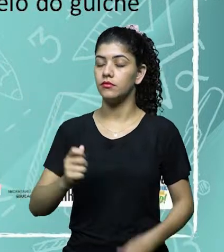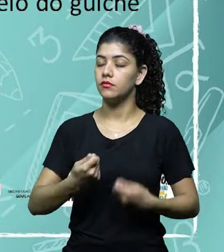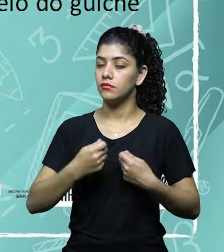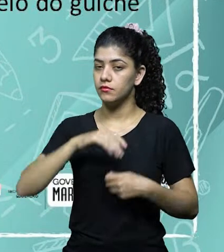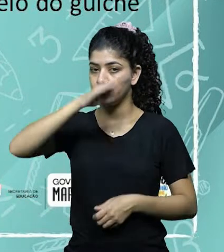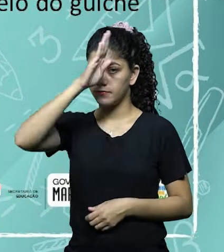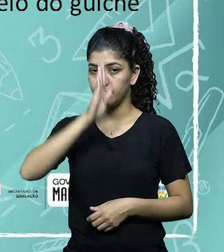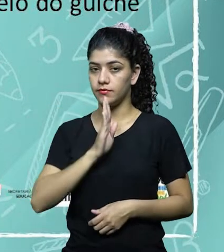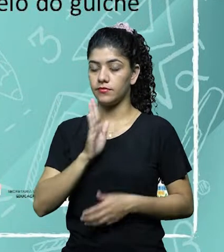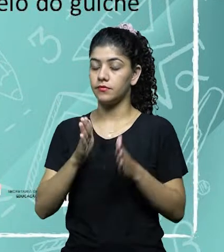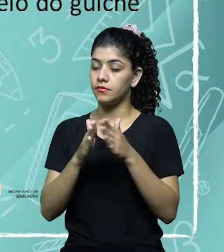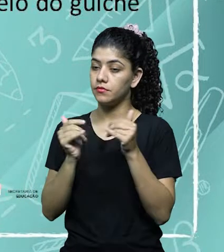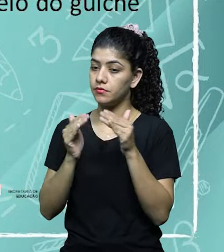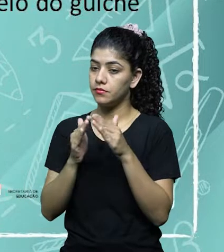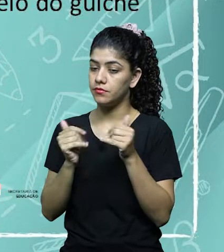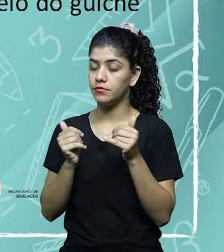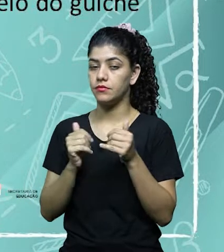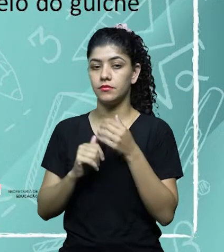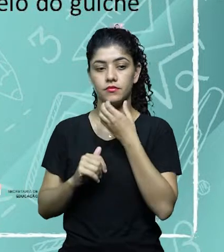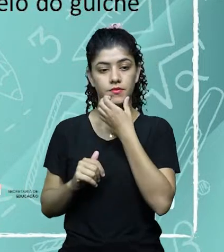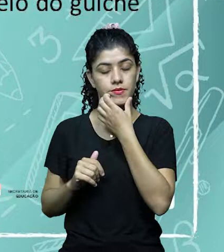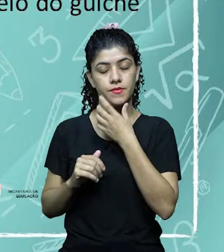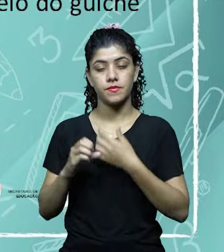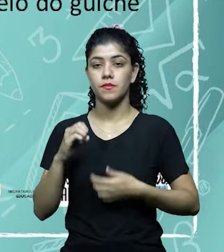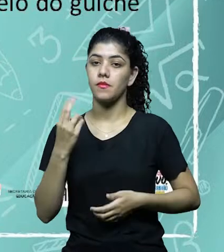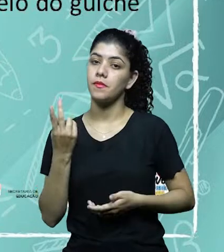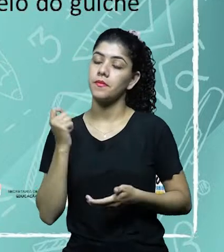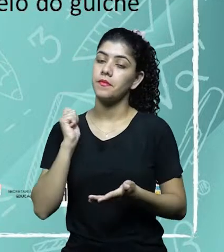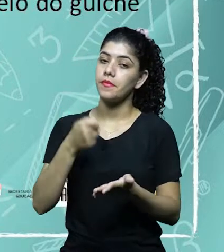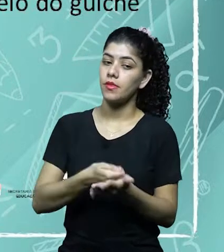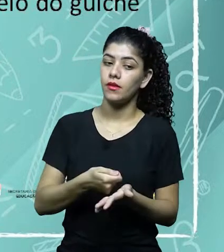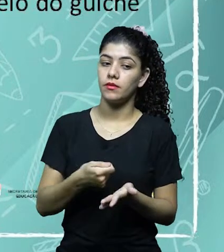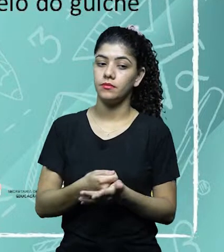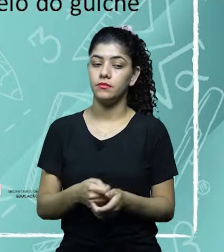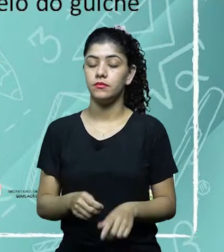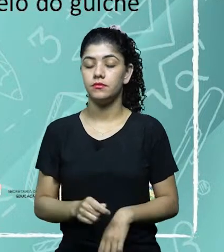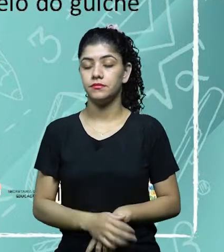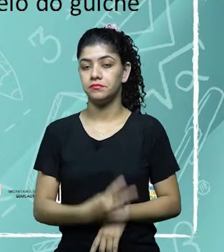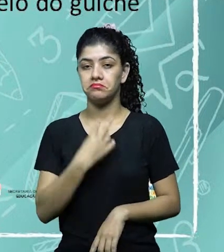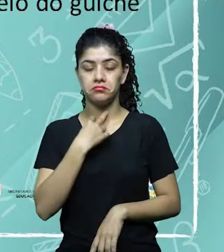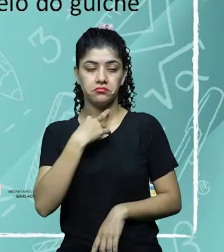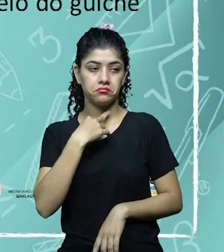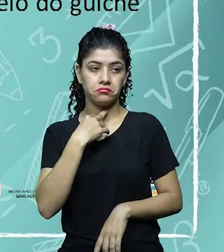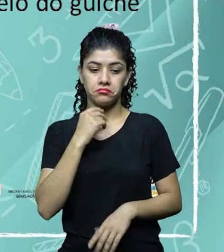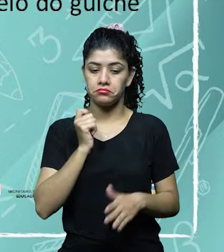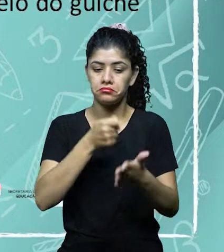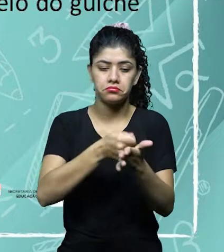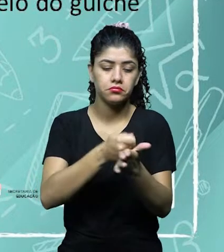débito para você fazer os seus saques ou fazer os seus pagamentos no débito. O banco não